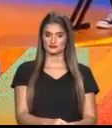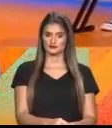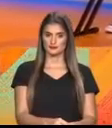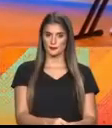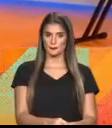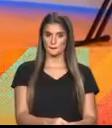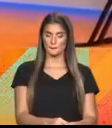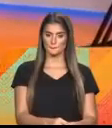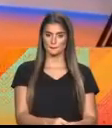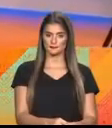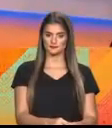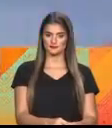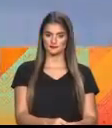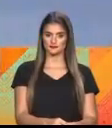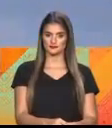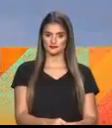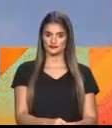depois. Tens que